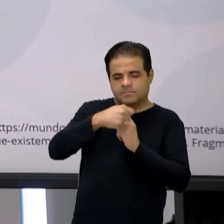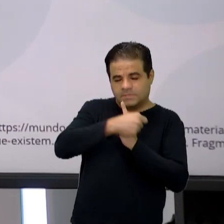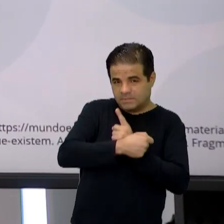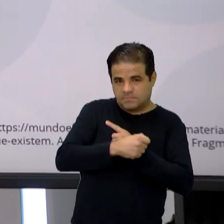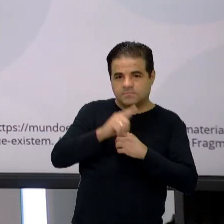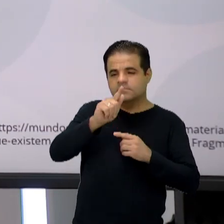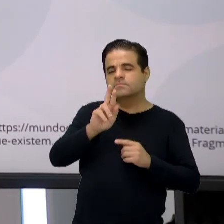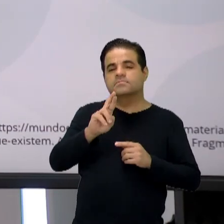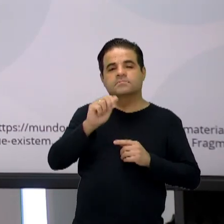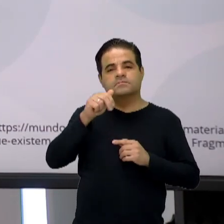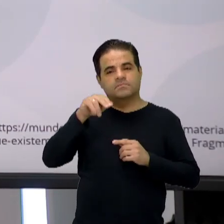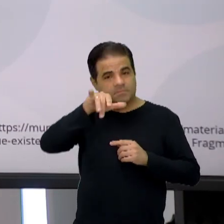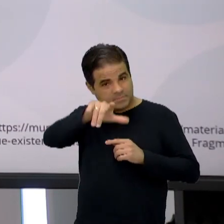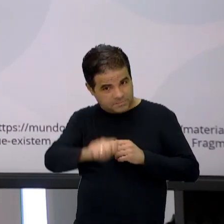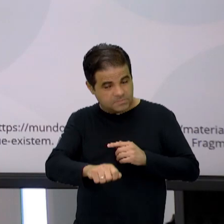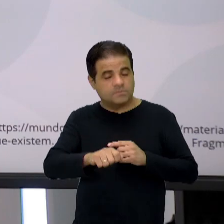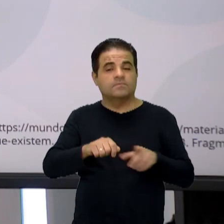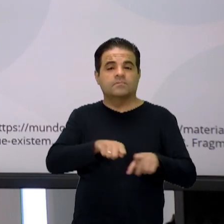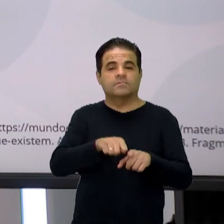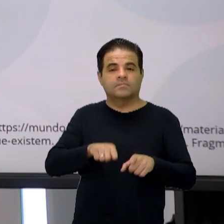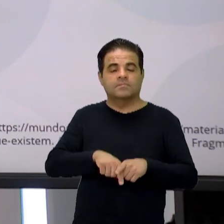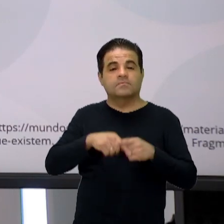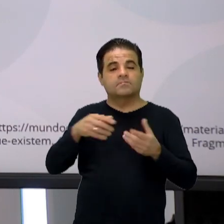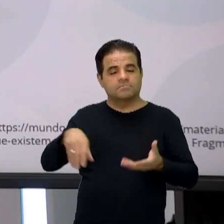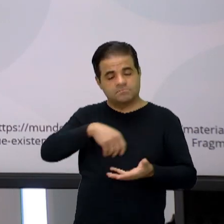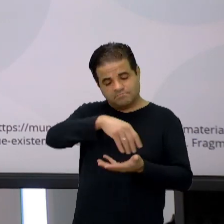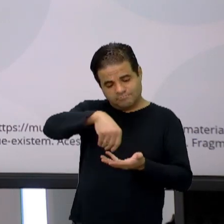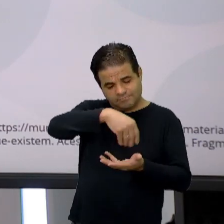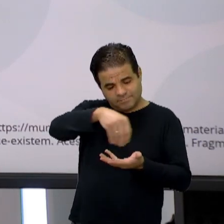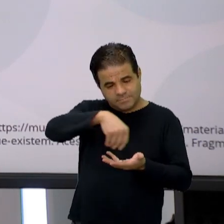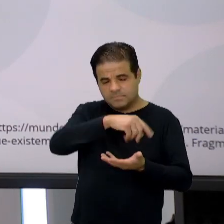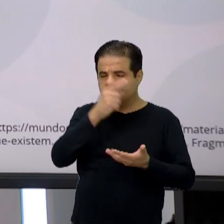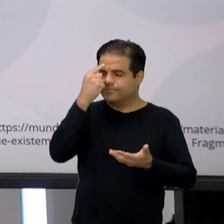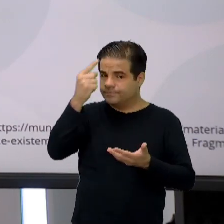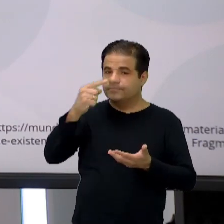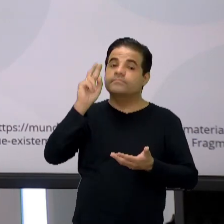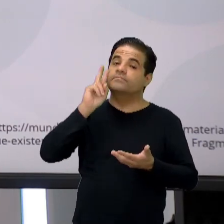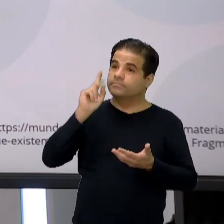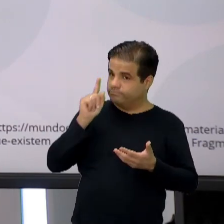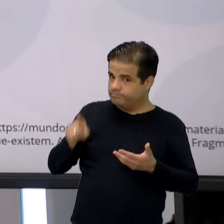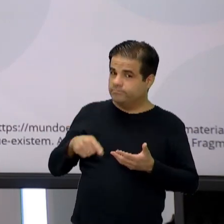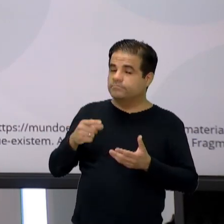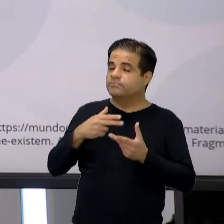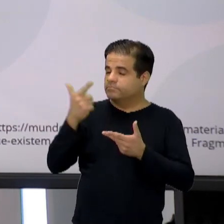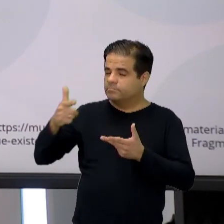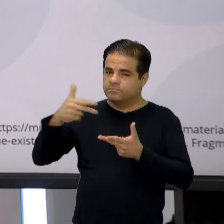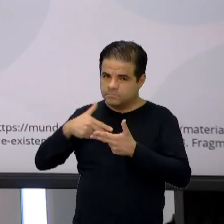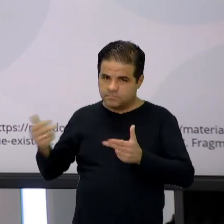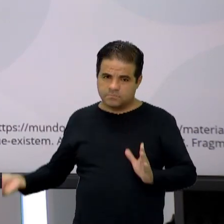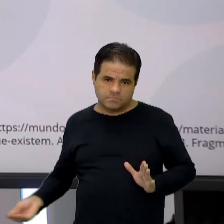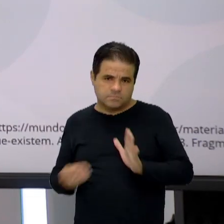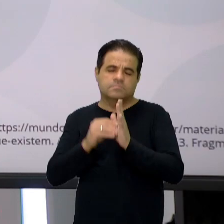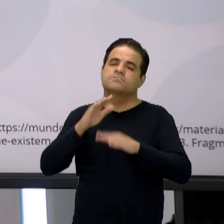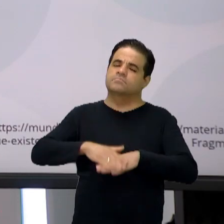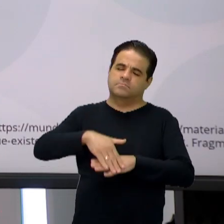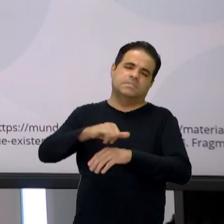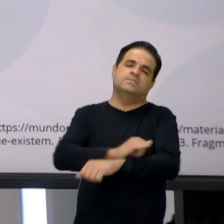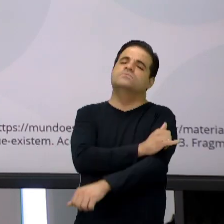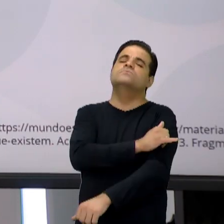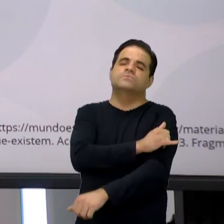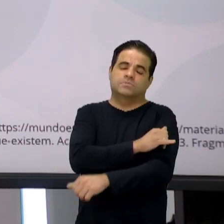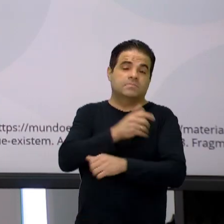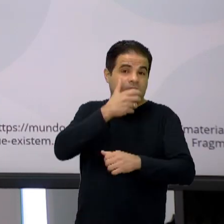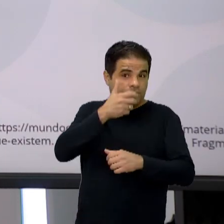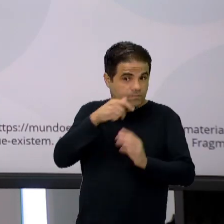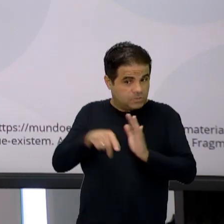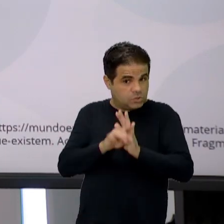e o granola, né, essa polpa do açaí, mas a gente tem que lembrar que essa adição de outras coisas é que deixa ele mais calórico, mas a